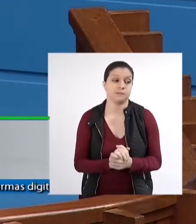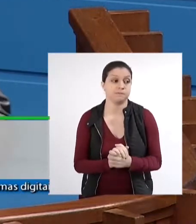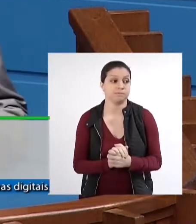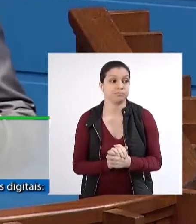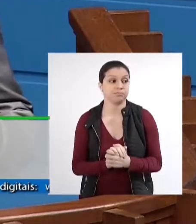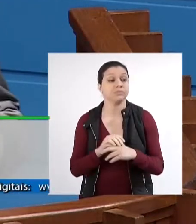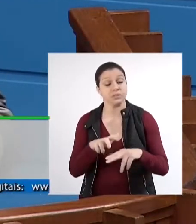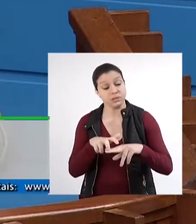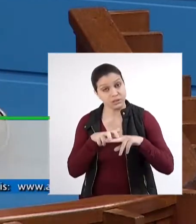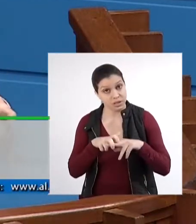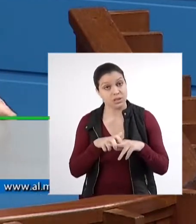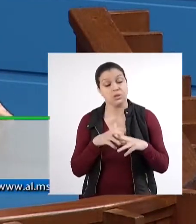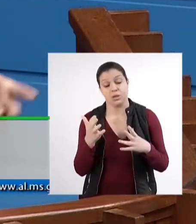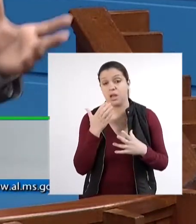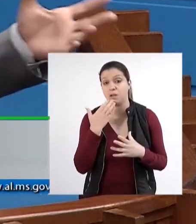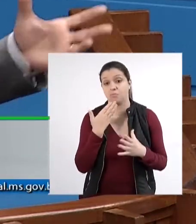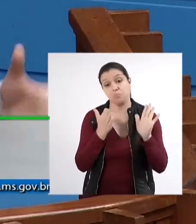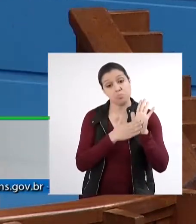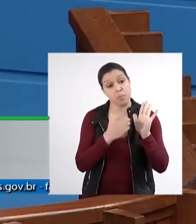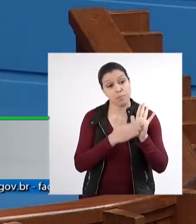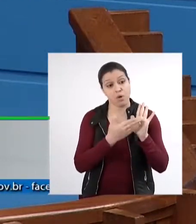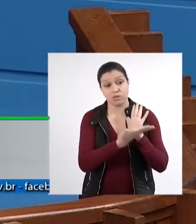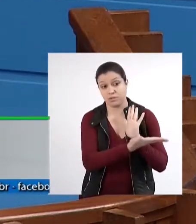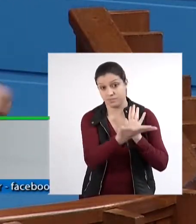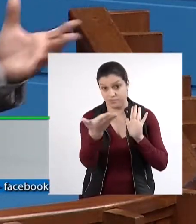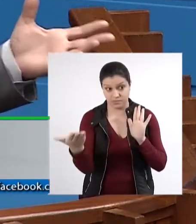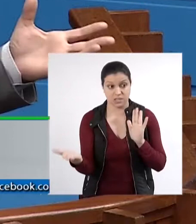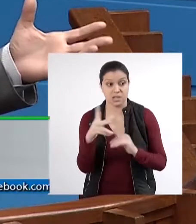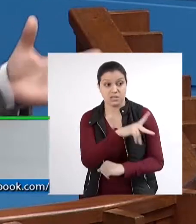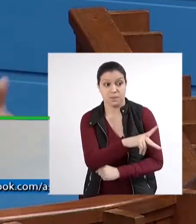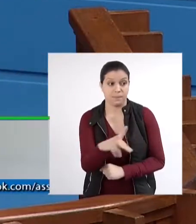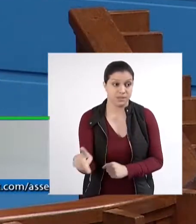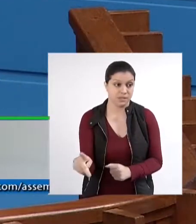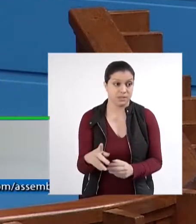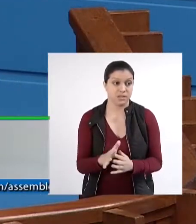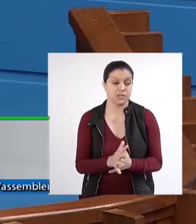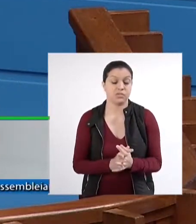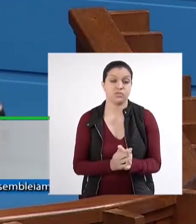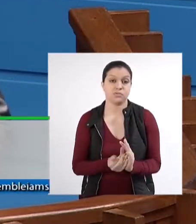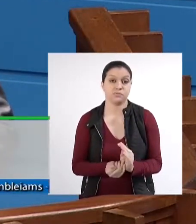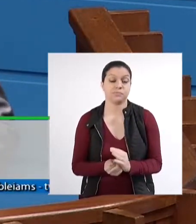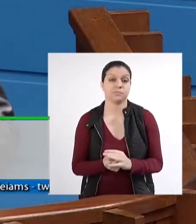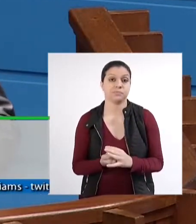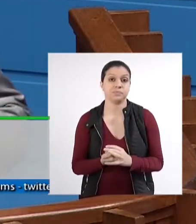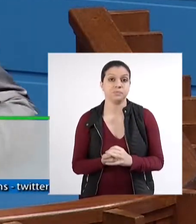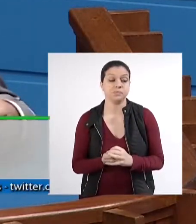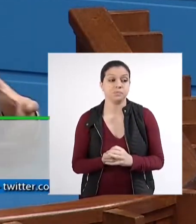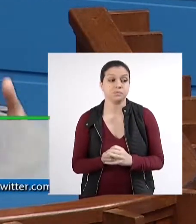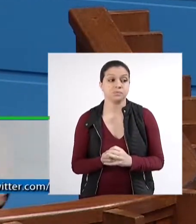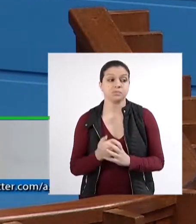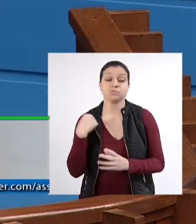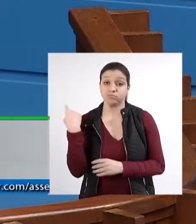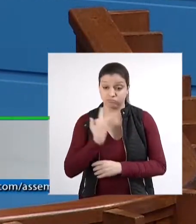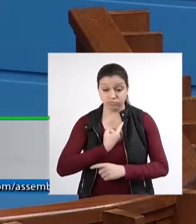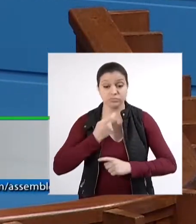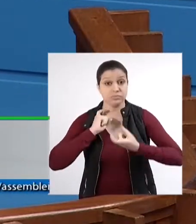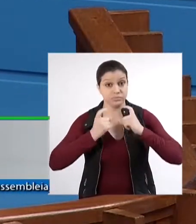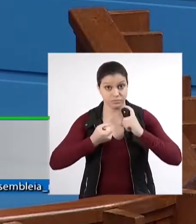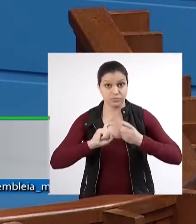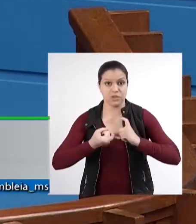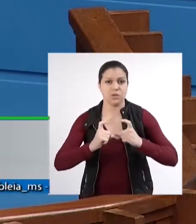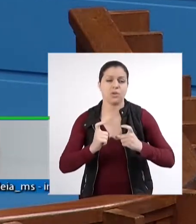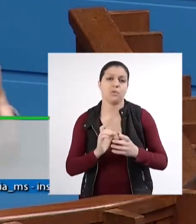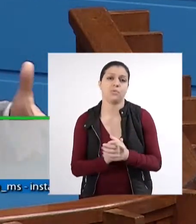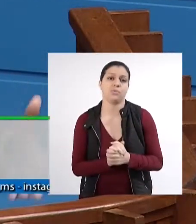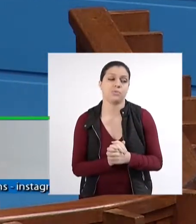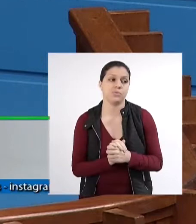Então, eu gostaria de fazer essa proposta publicamente ao presidente desta Casa, para que nós nos reuníssemos e